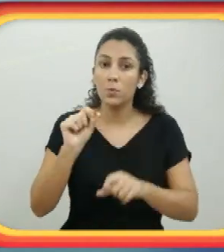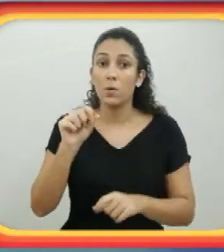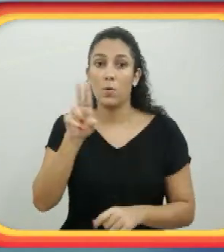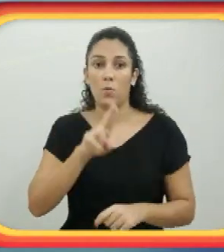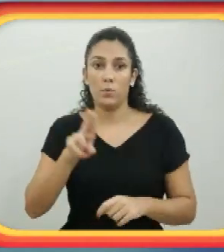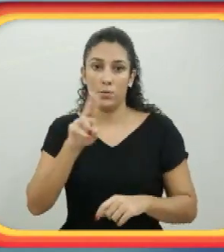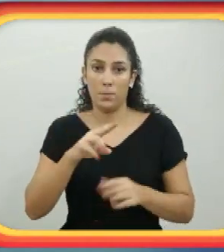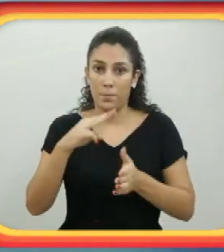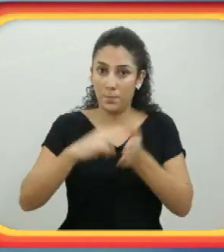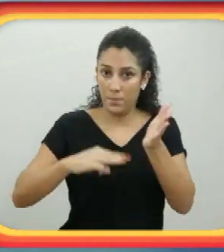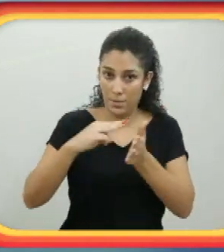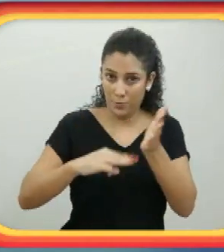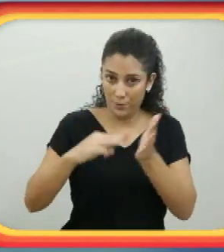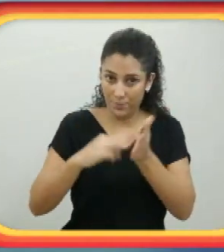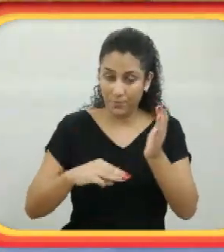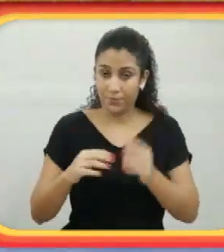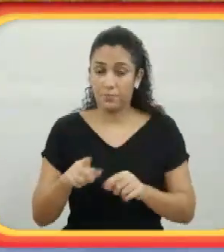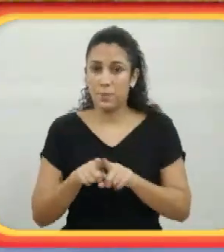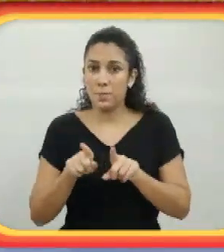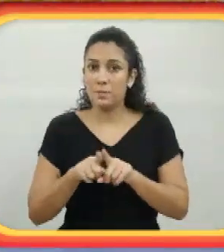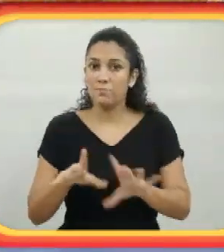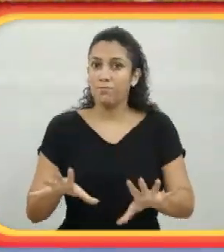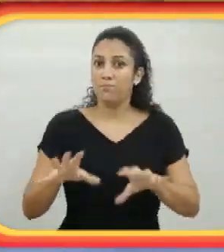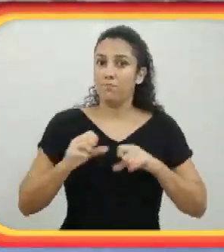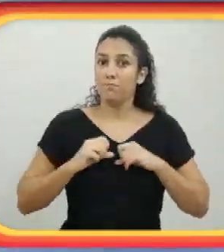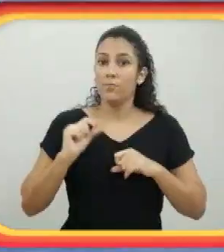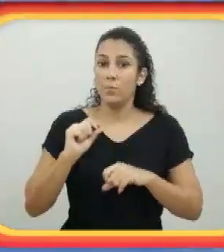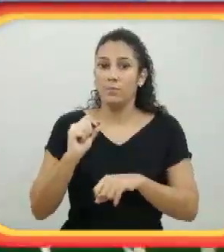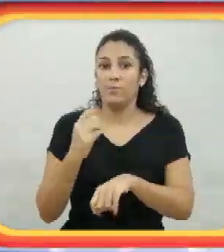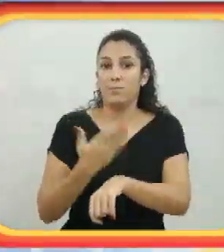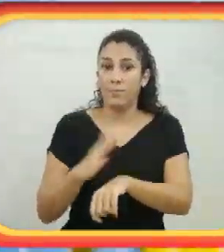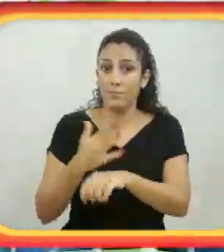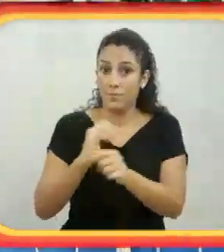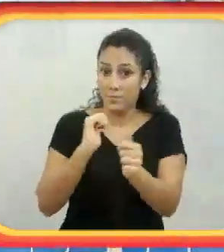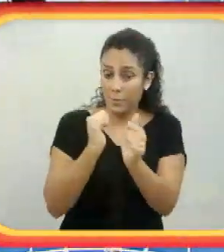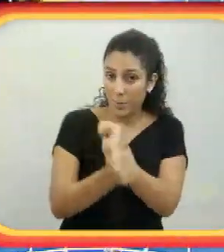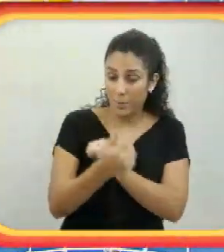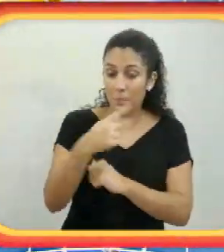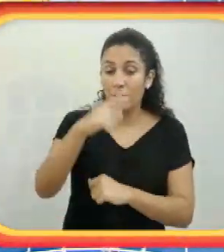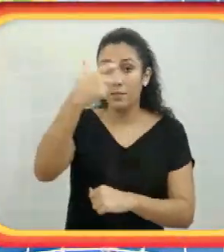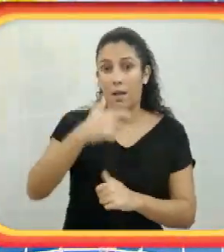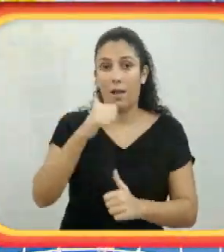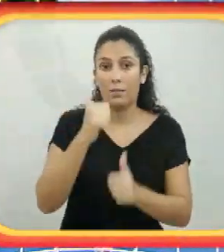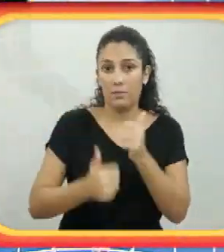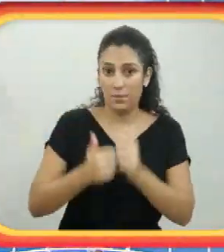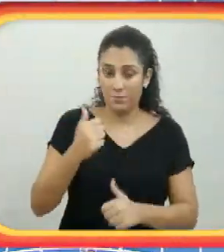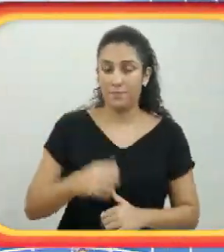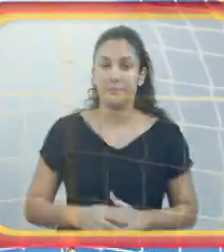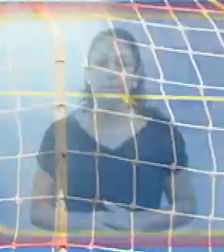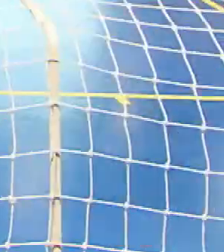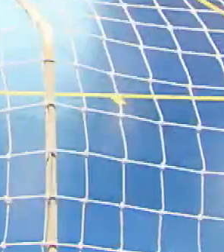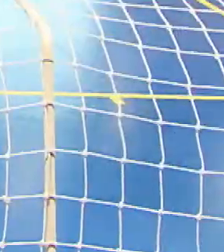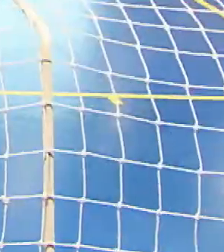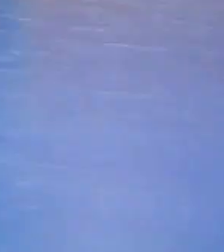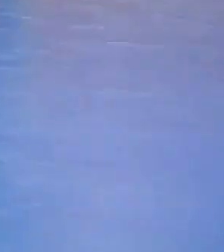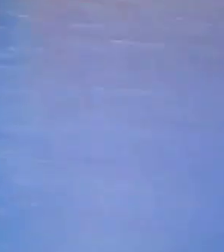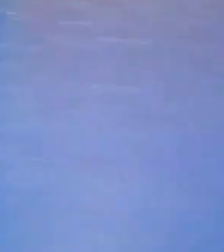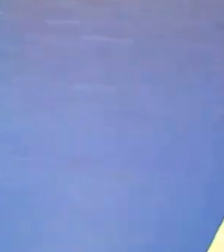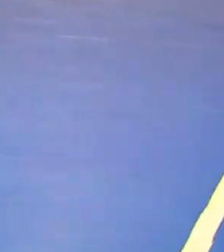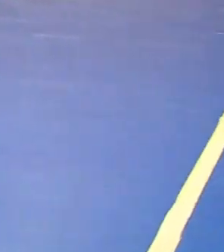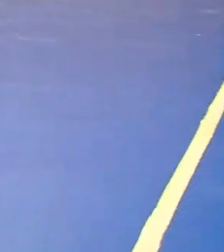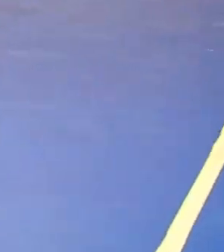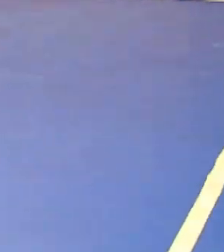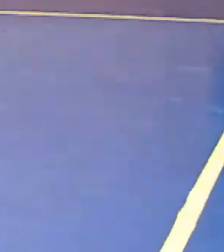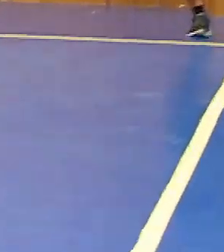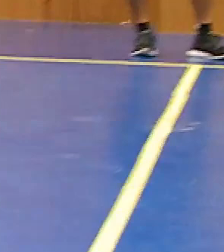aí conforme o período que vai se aproximando, a gente vai mudando, utilizando as metodologias mais adequadas do treinamento esportivo para os